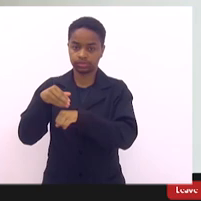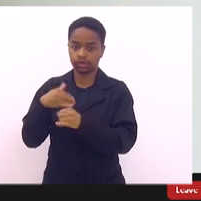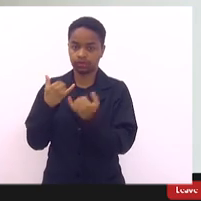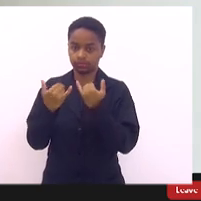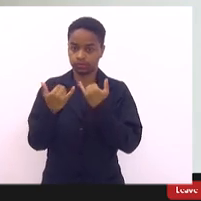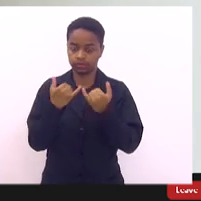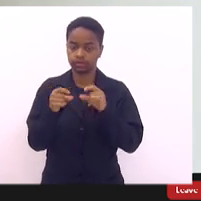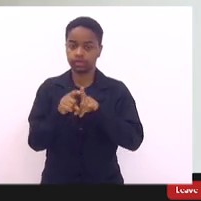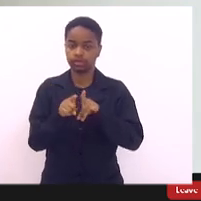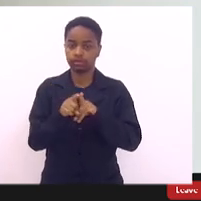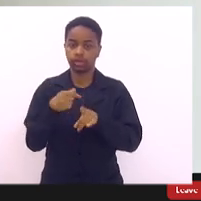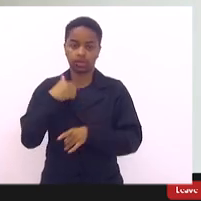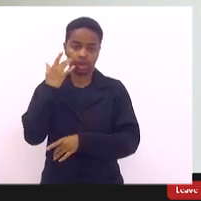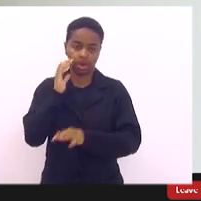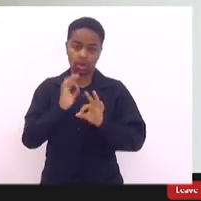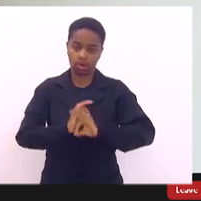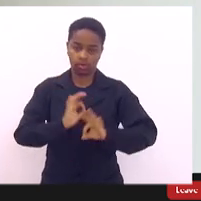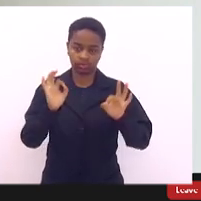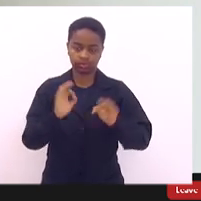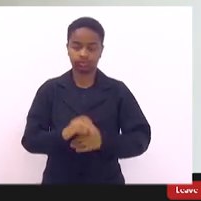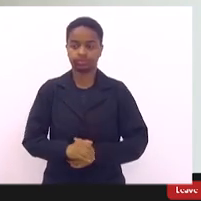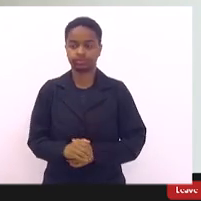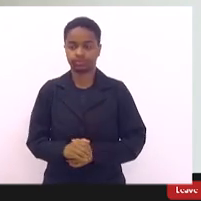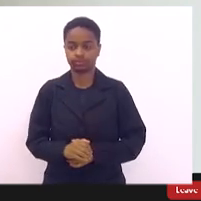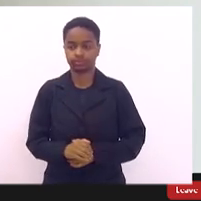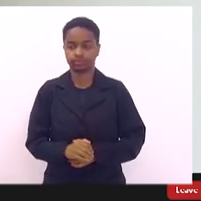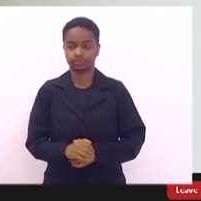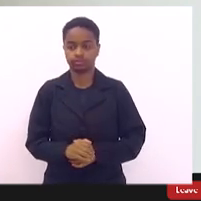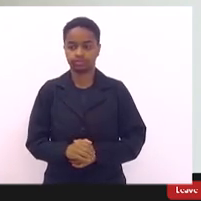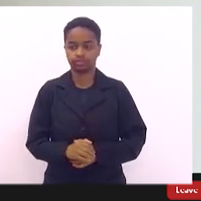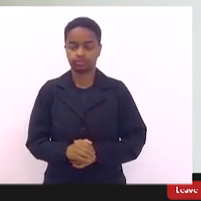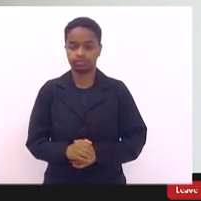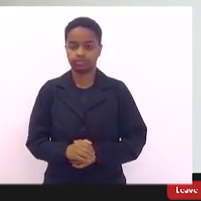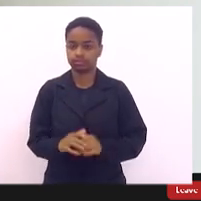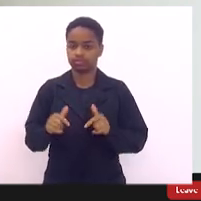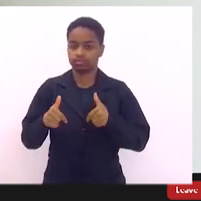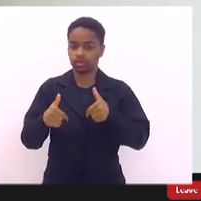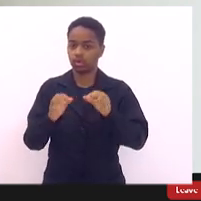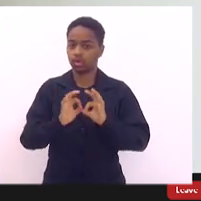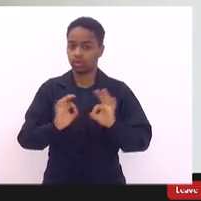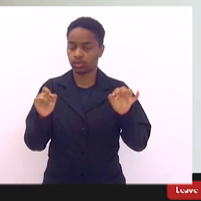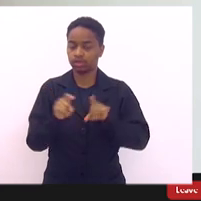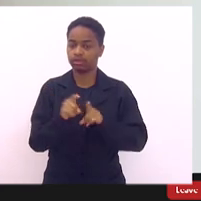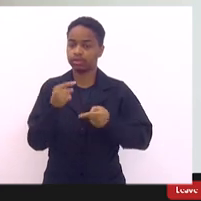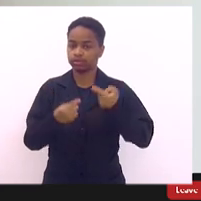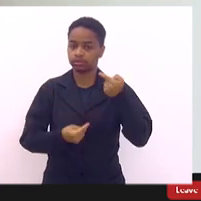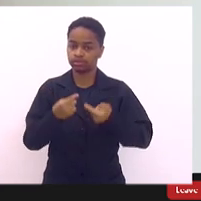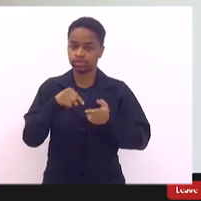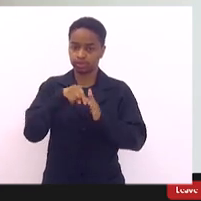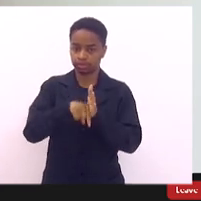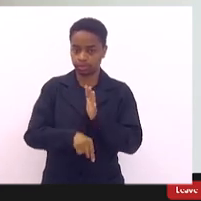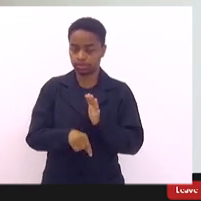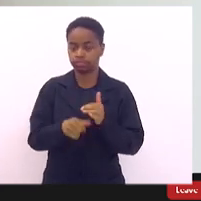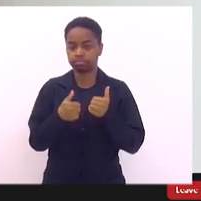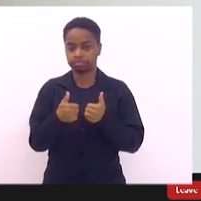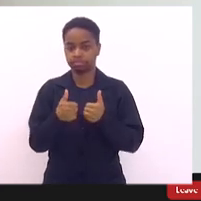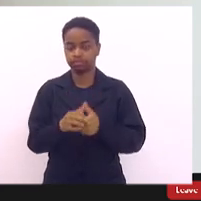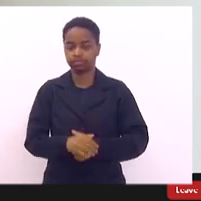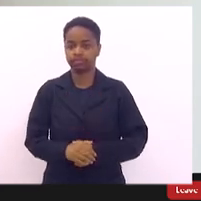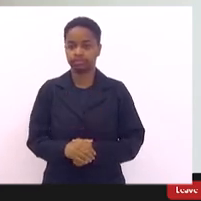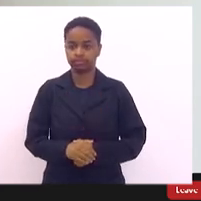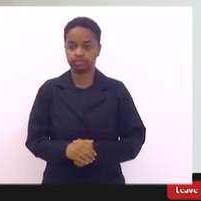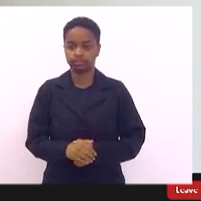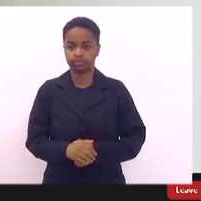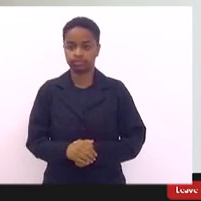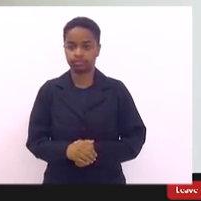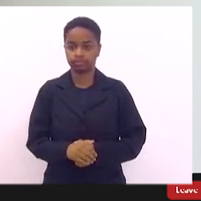acho realmente excelente que exista essa iniciativa e esteja sendo discutido com tanta profundidade. Eu perdi